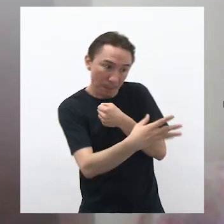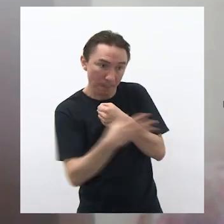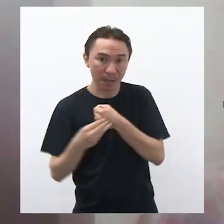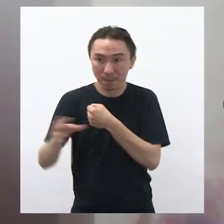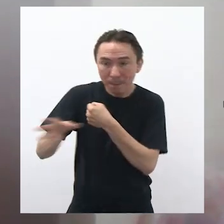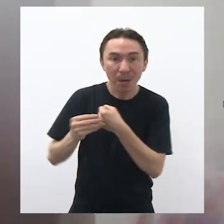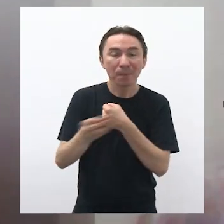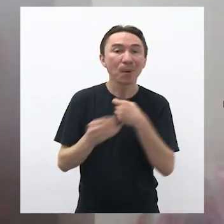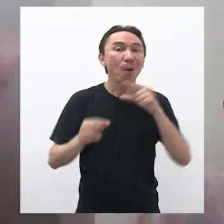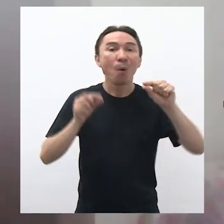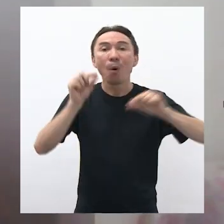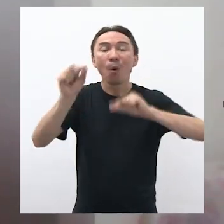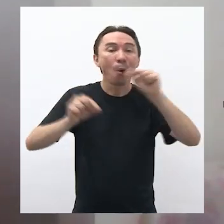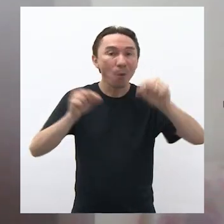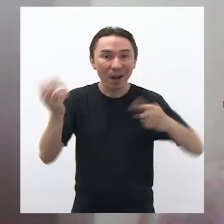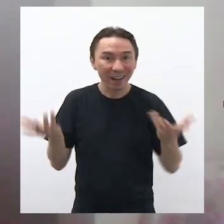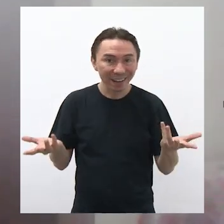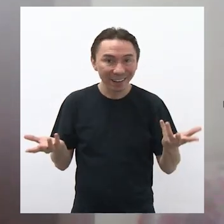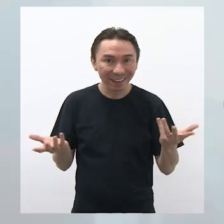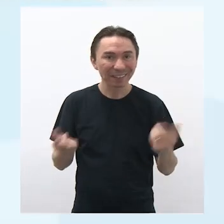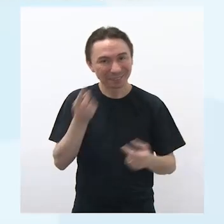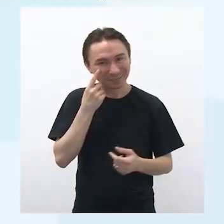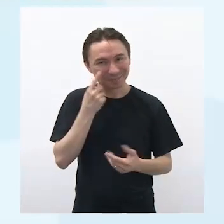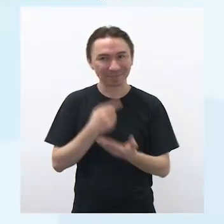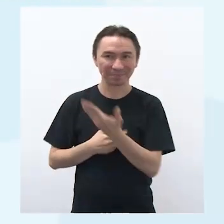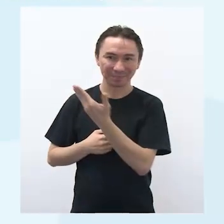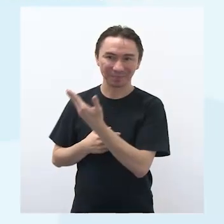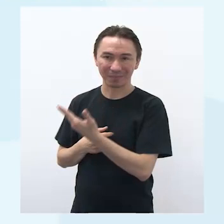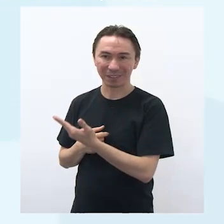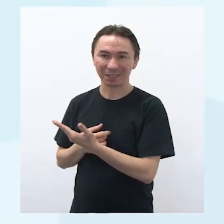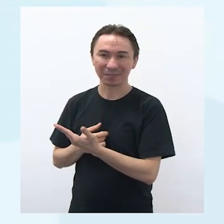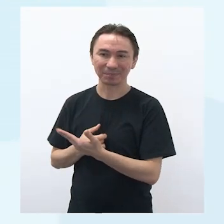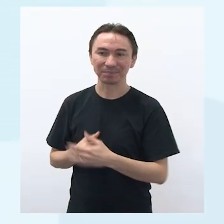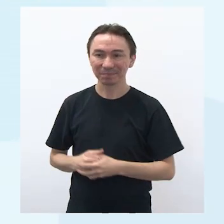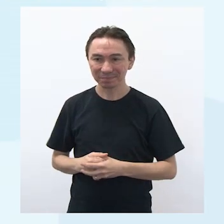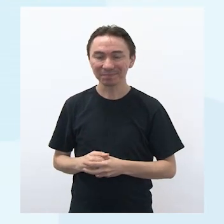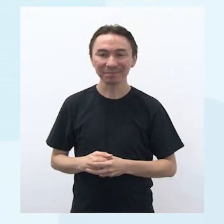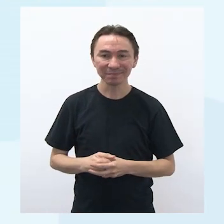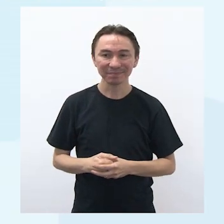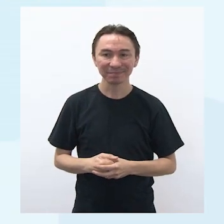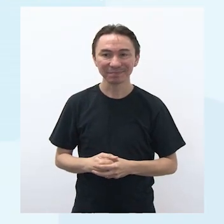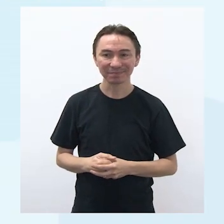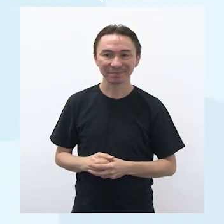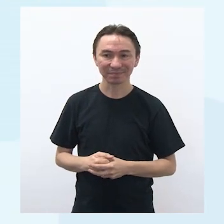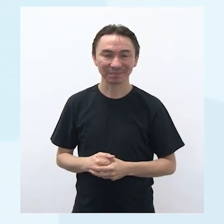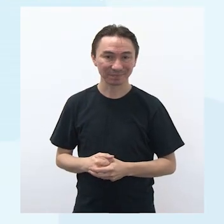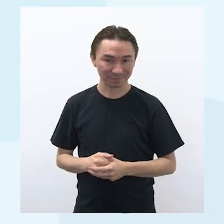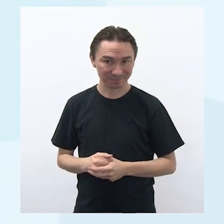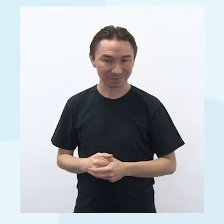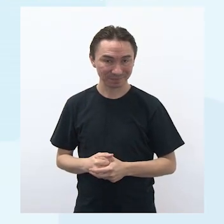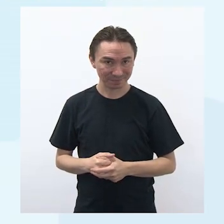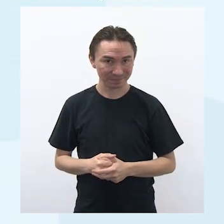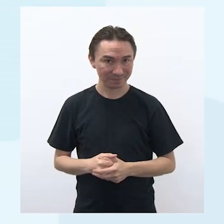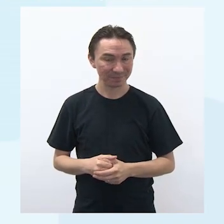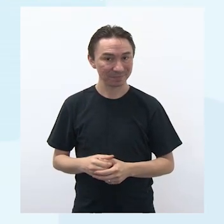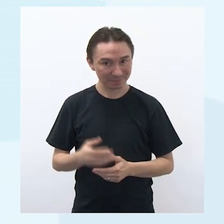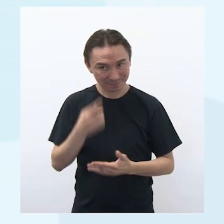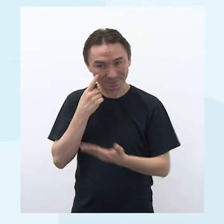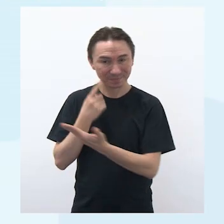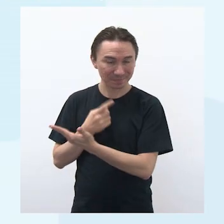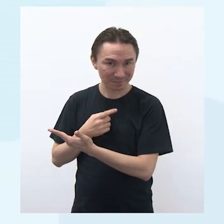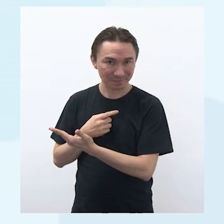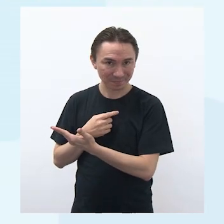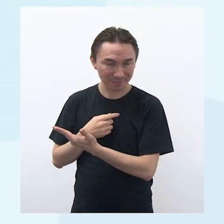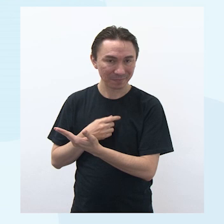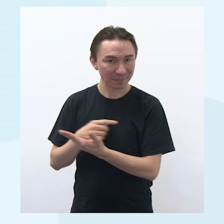pedir para o Giovanni já trazer para a gente o próximo slide, que ele já apresenta, então, esse nosso primeiro momento, que a gente vai